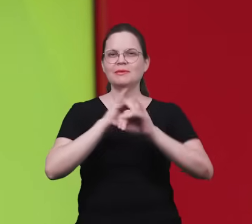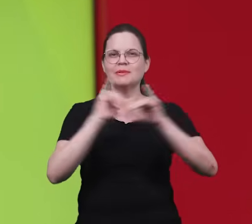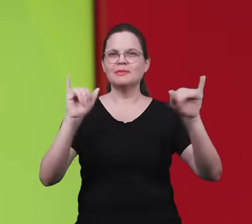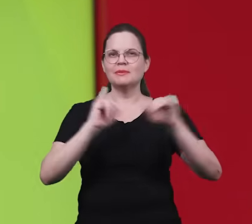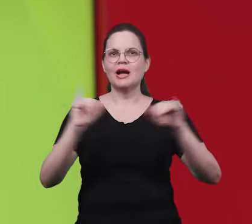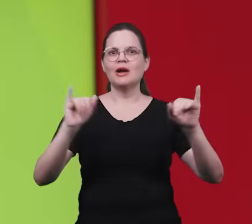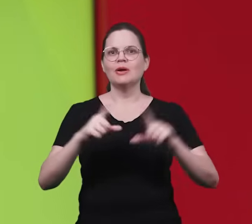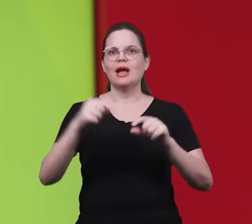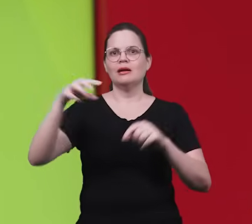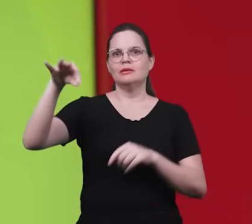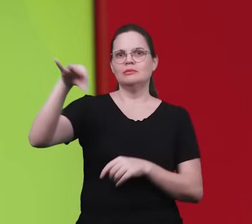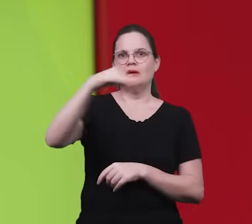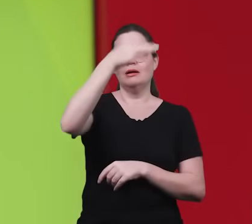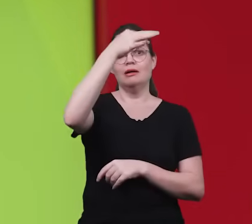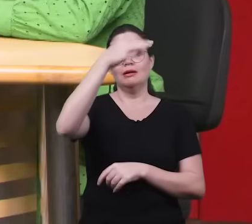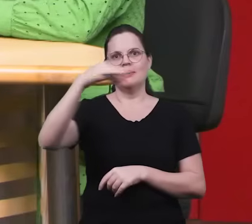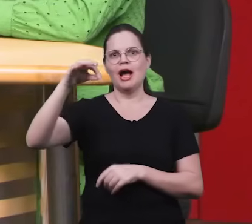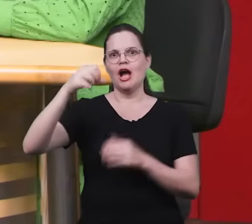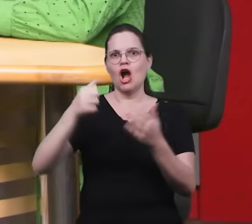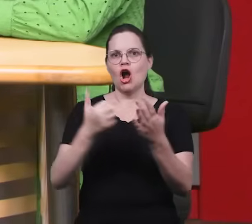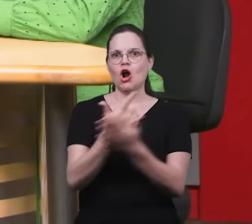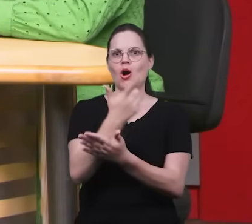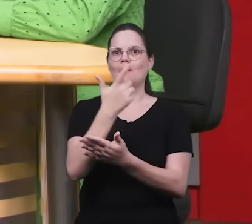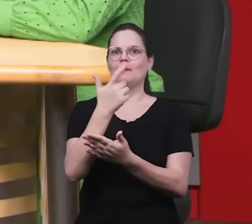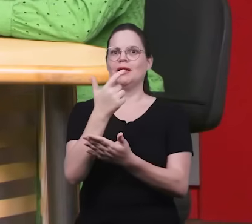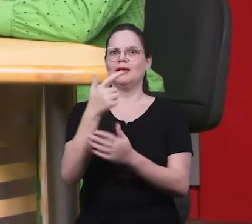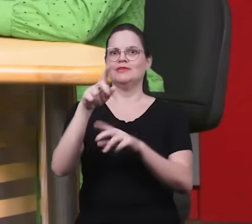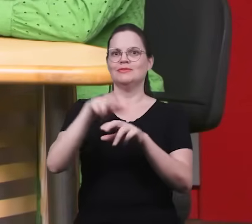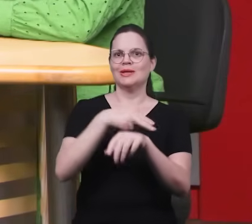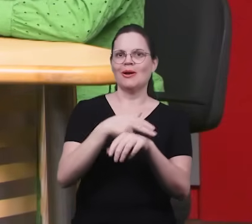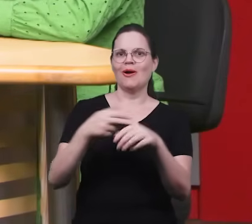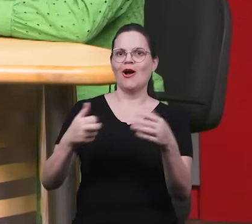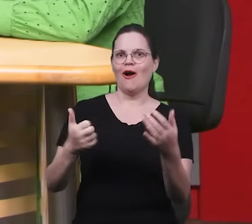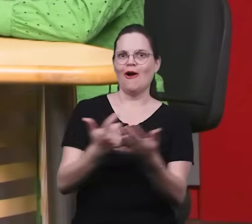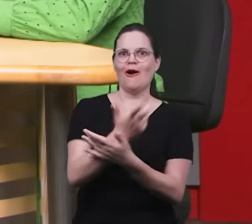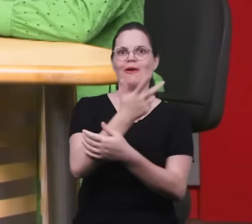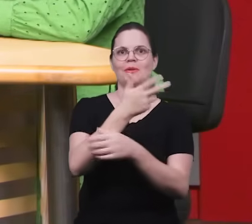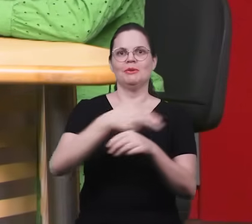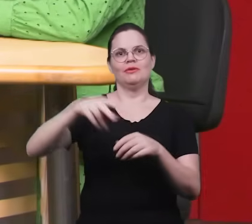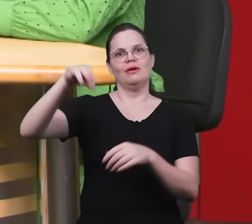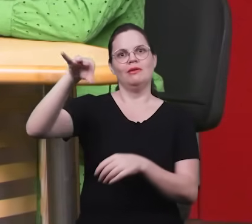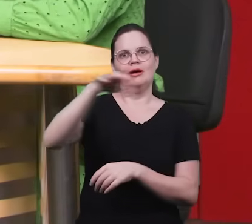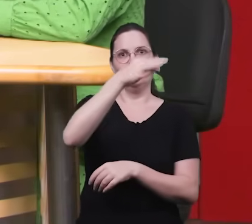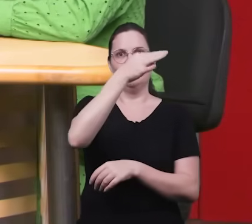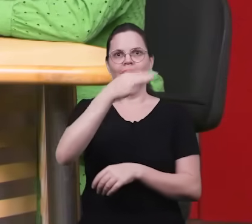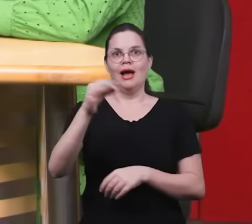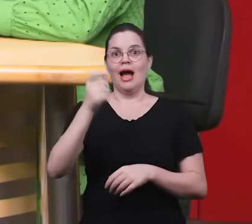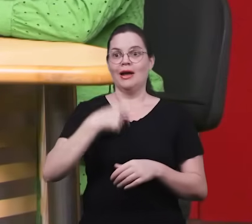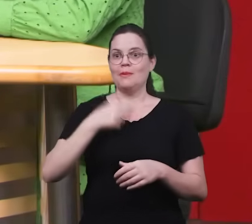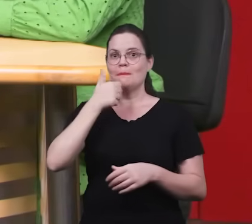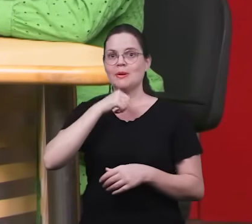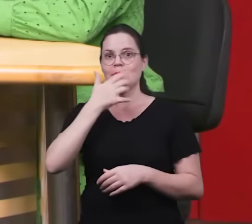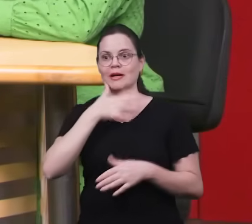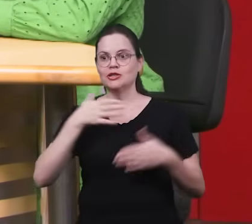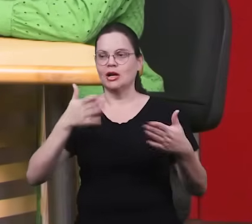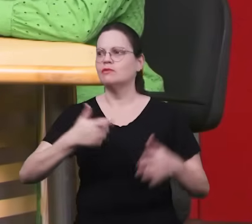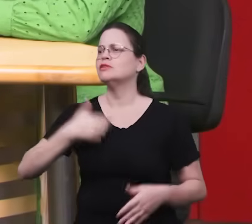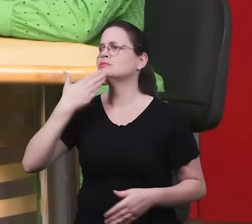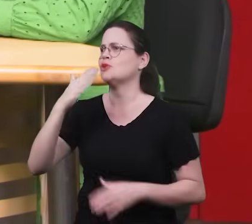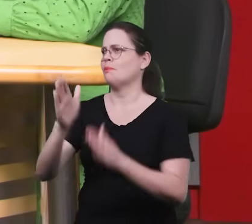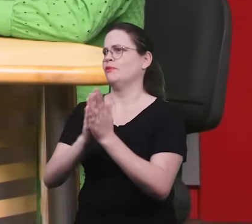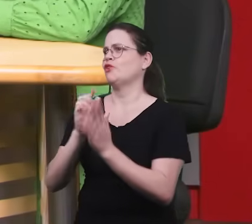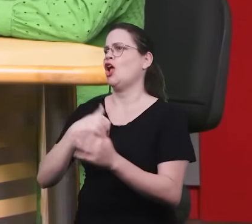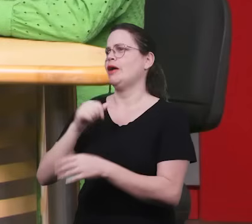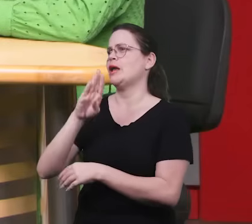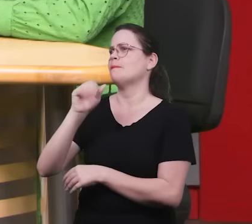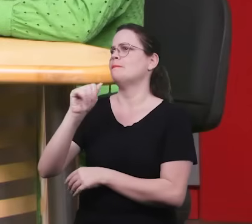batom, que ficava lá hipnotizando, e chegava em casa os pais, a gente pedia um batom que a gente queria. E esse exemplo que a